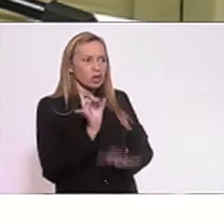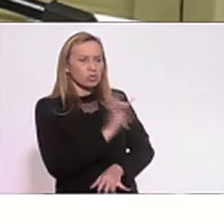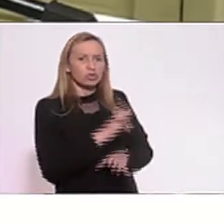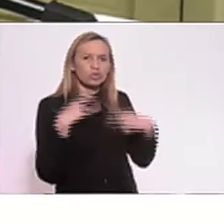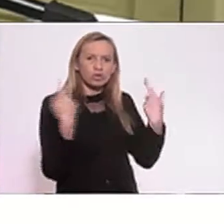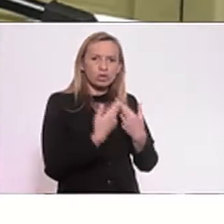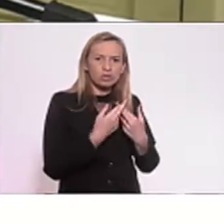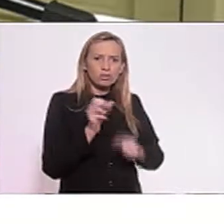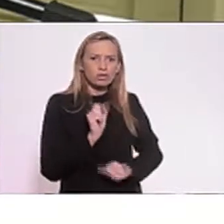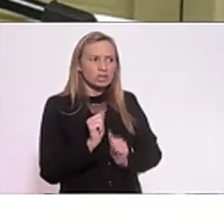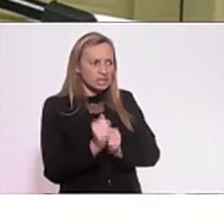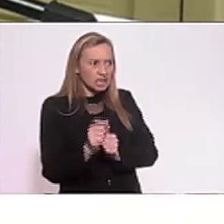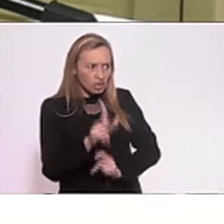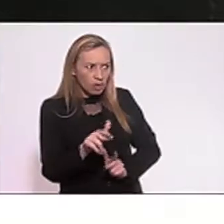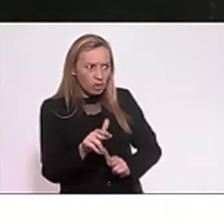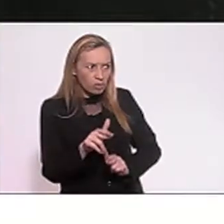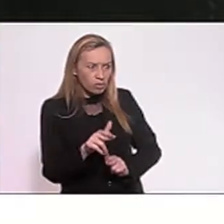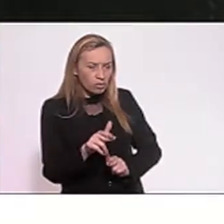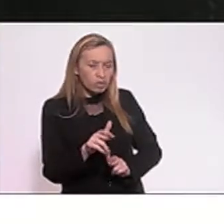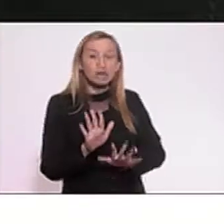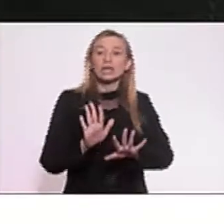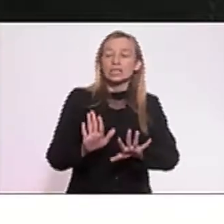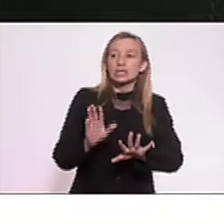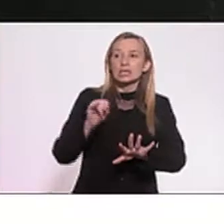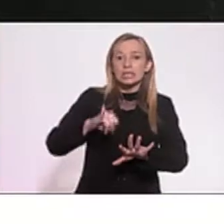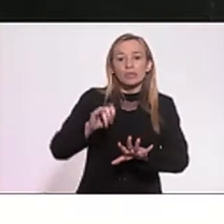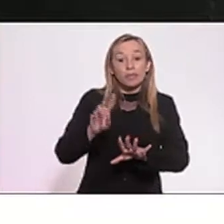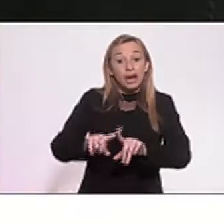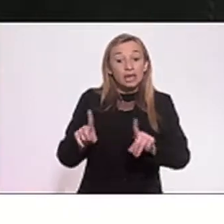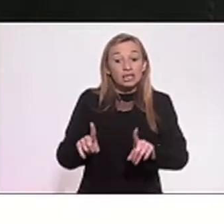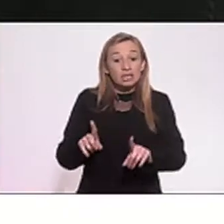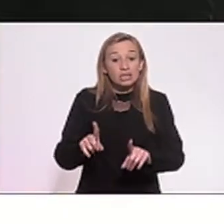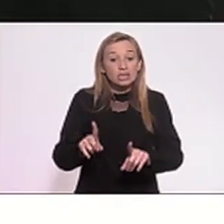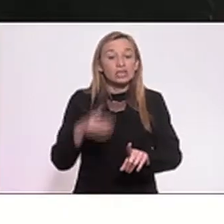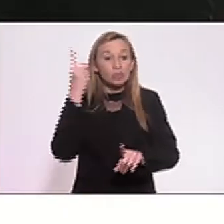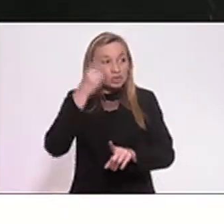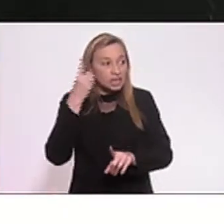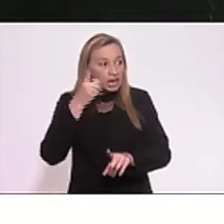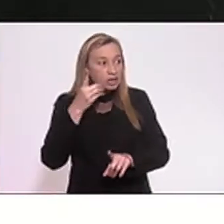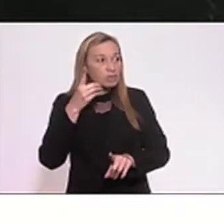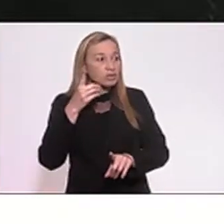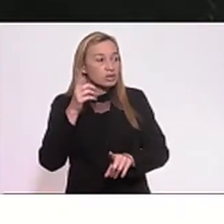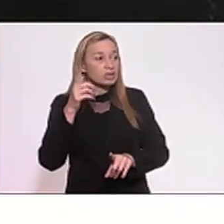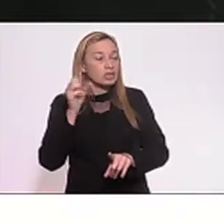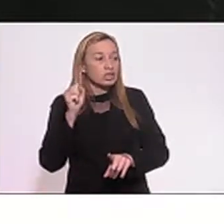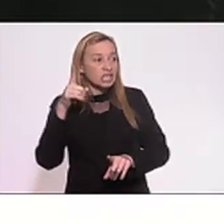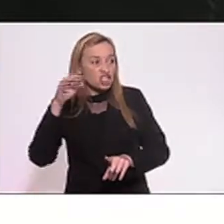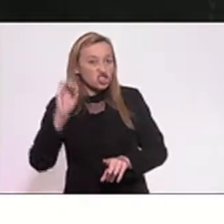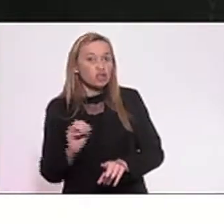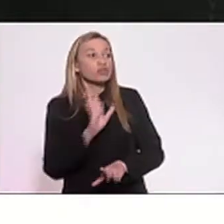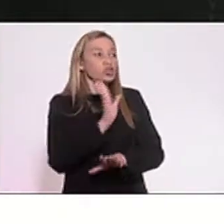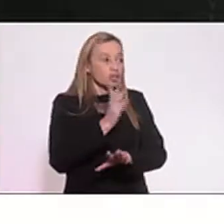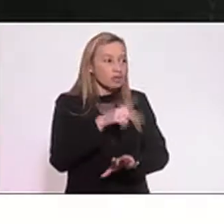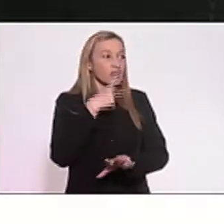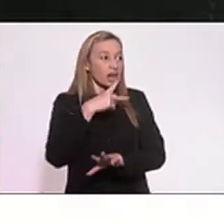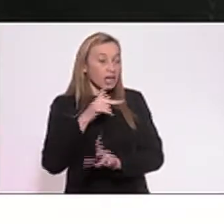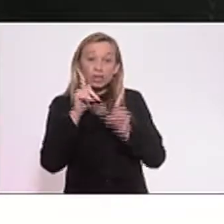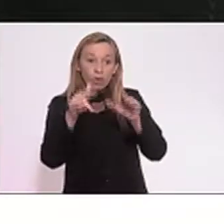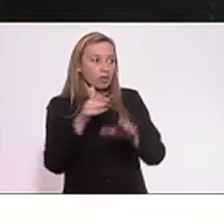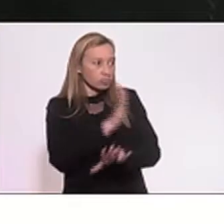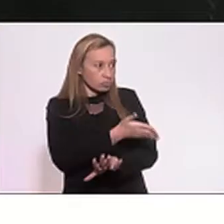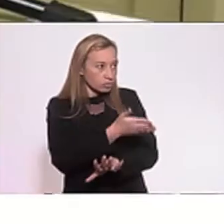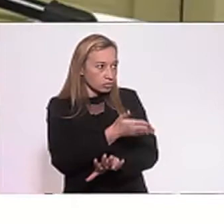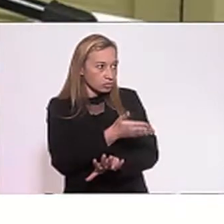os adendos do deputado Serginho. Sim, mas os adendos do deputado Serginho já foi apresentada na sua fala da primeira parte?